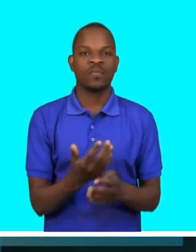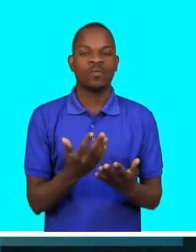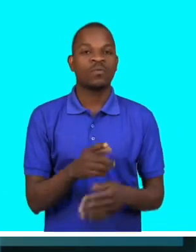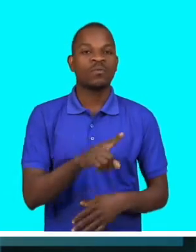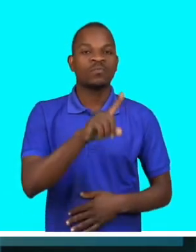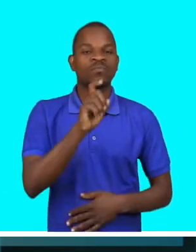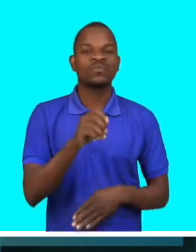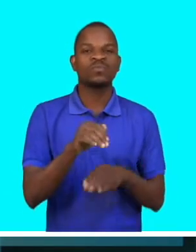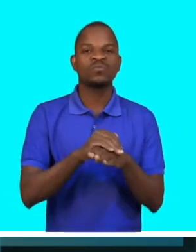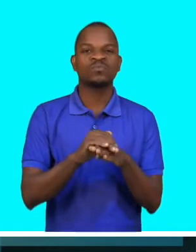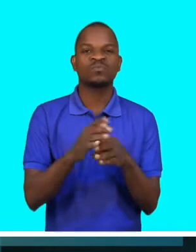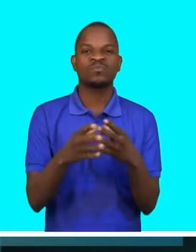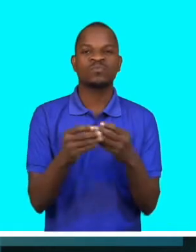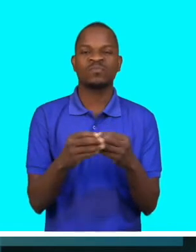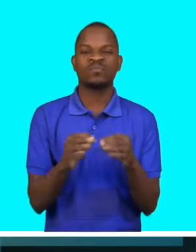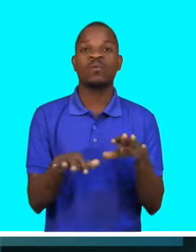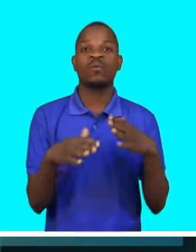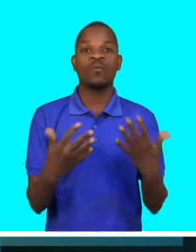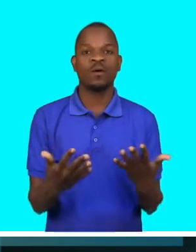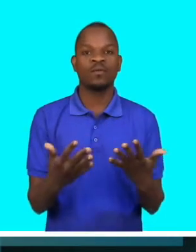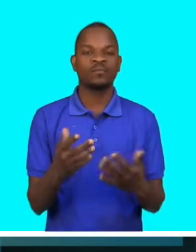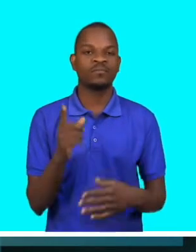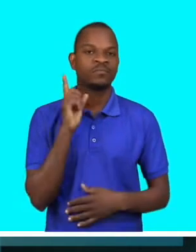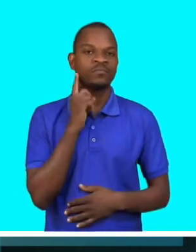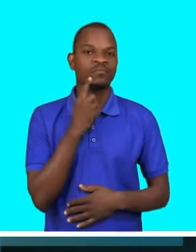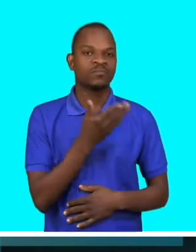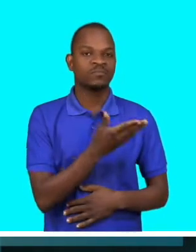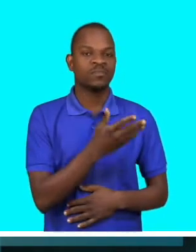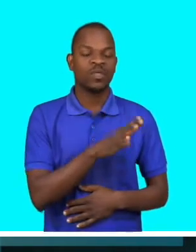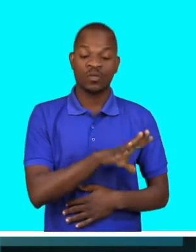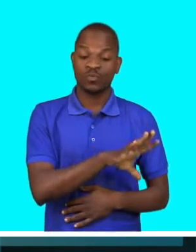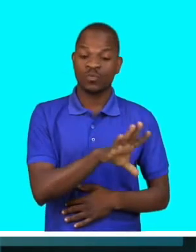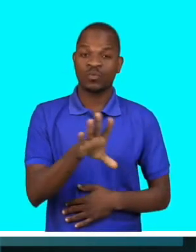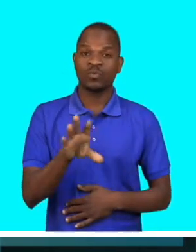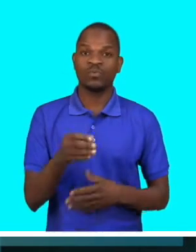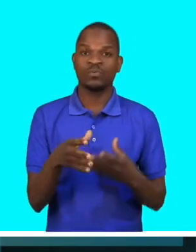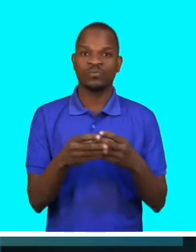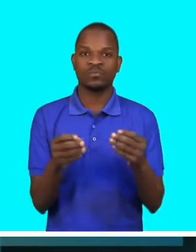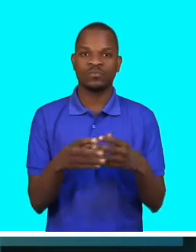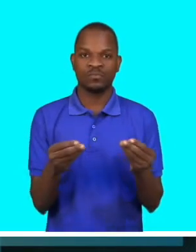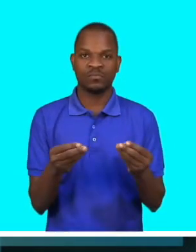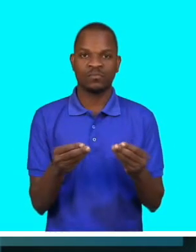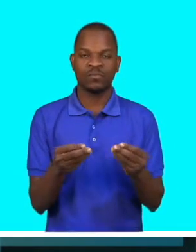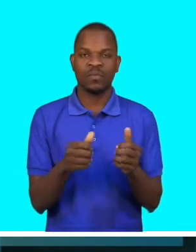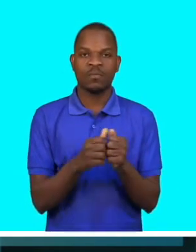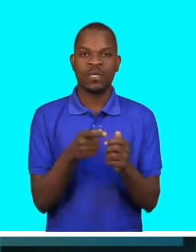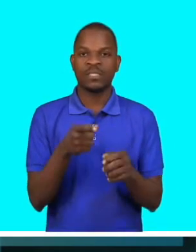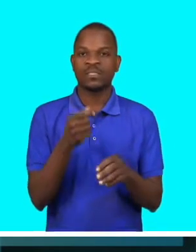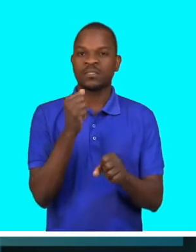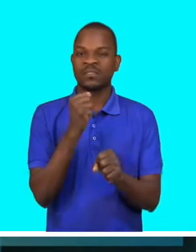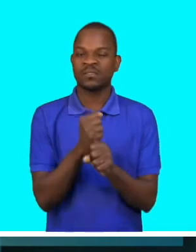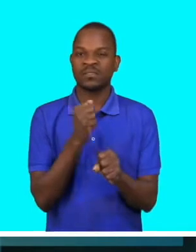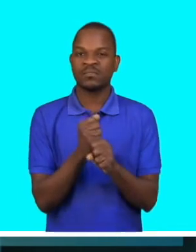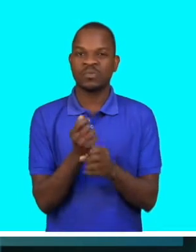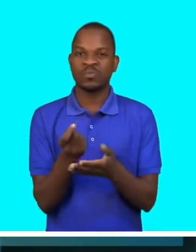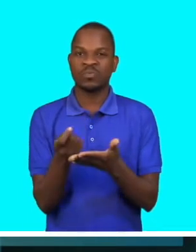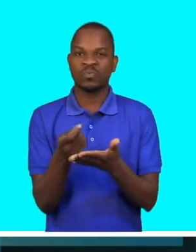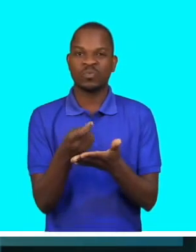aqui? Basicamente são todos estes materiais que eu estava aqui a tentar escrever. É um trabalho feito sobre,